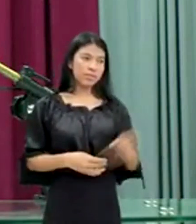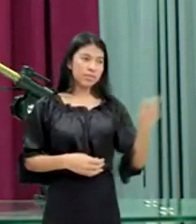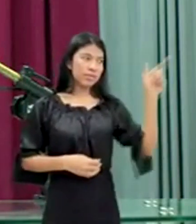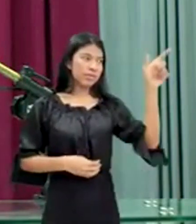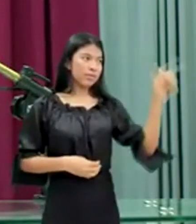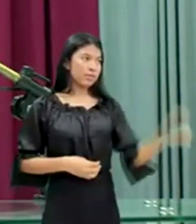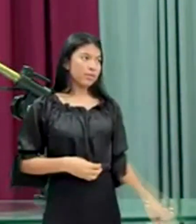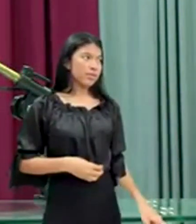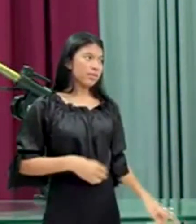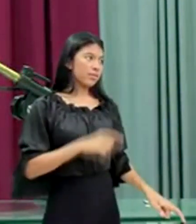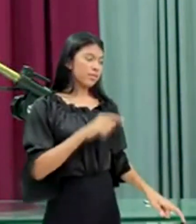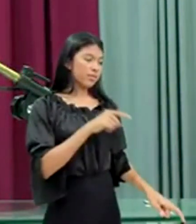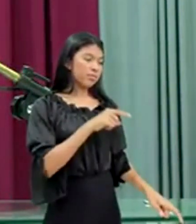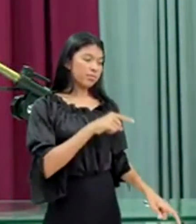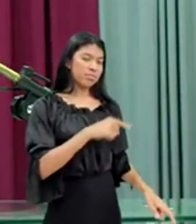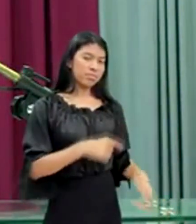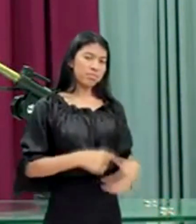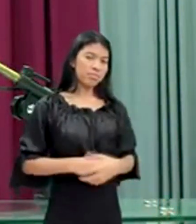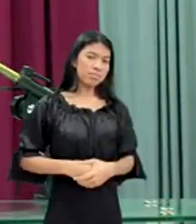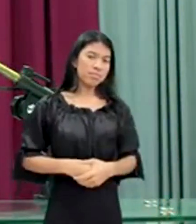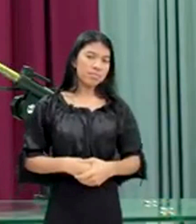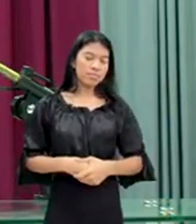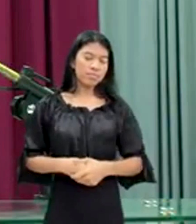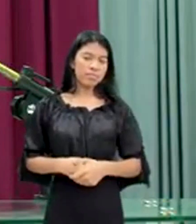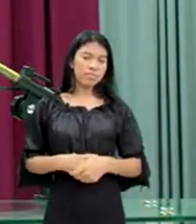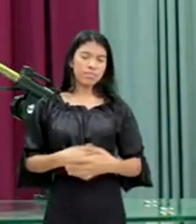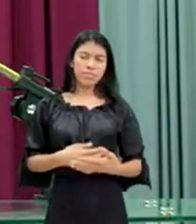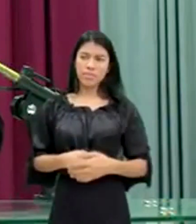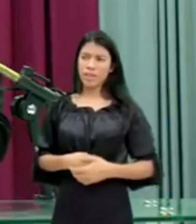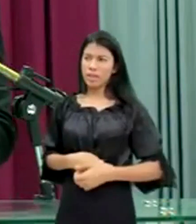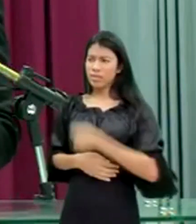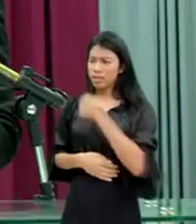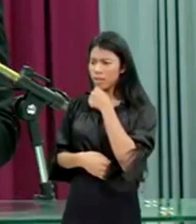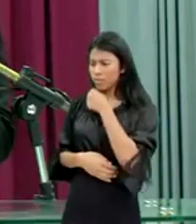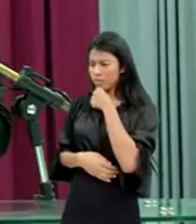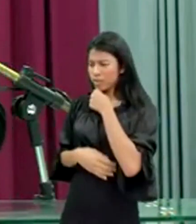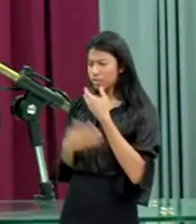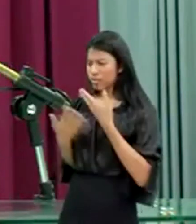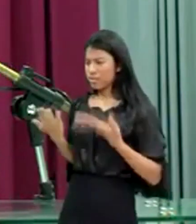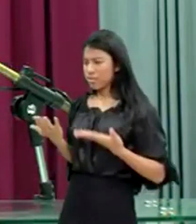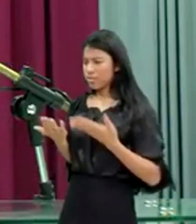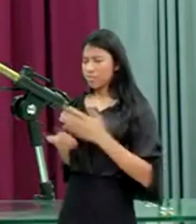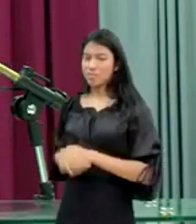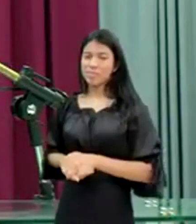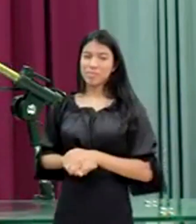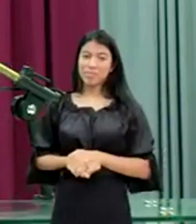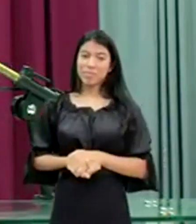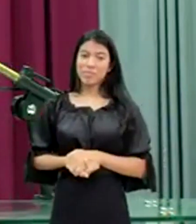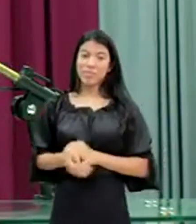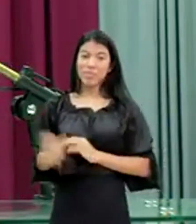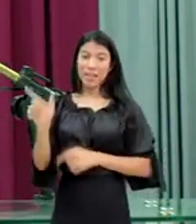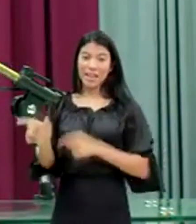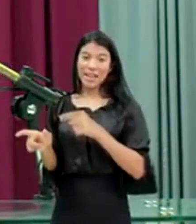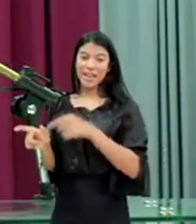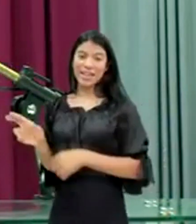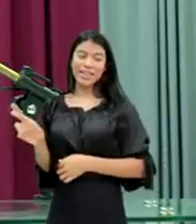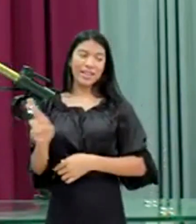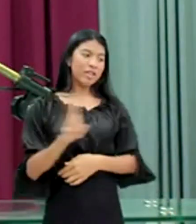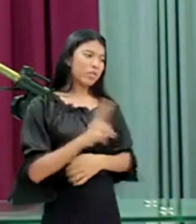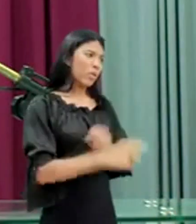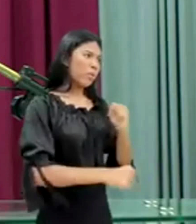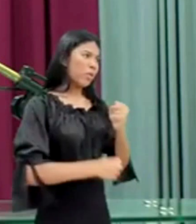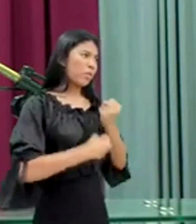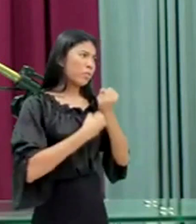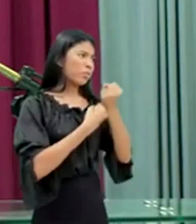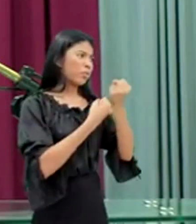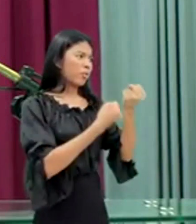para isso, ainda tem um monte de inimigo lá na terra. E Calebe diz, olha, eu estou com a mesma força daqueles anos,